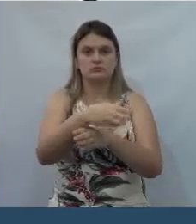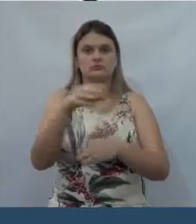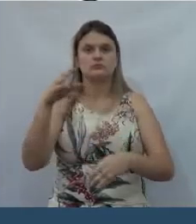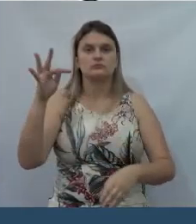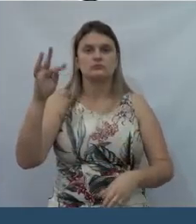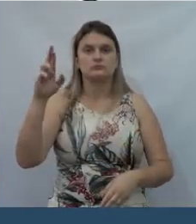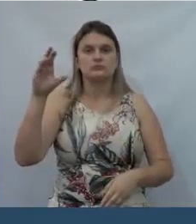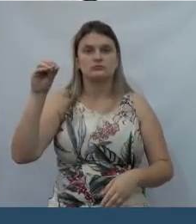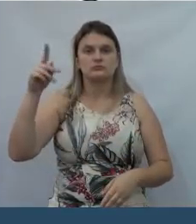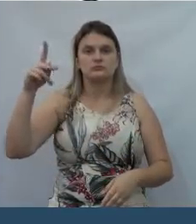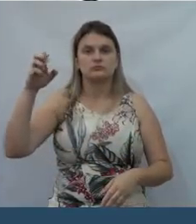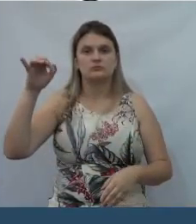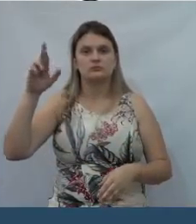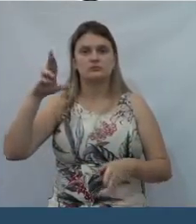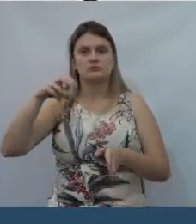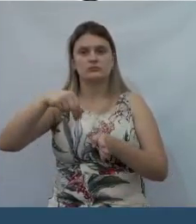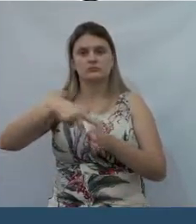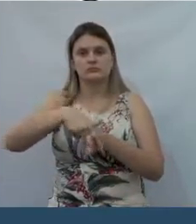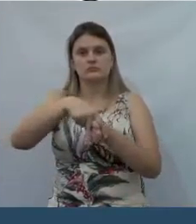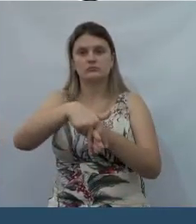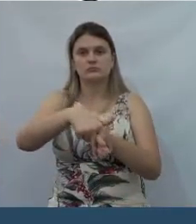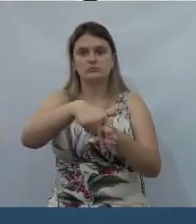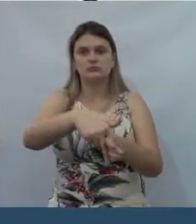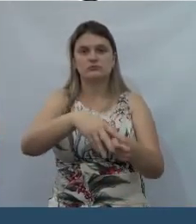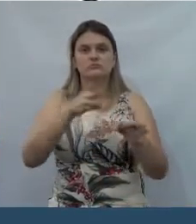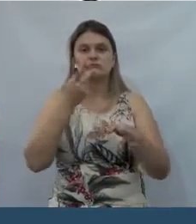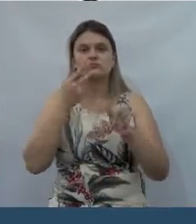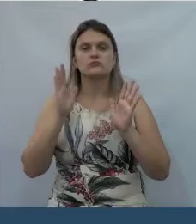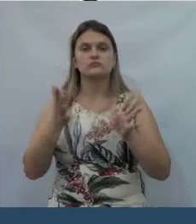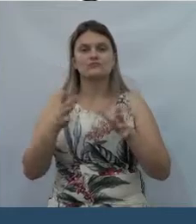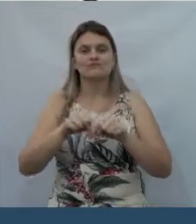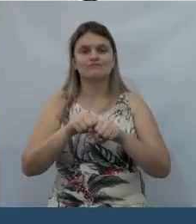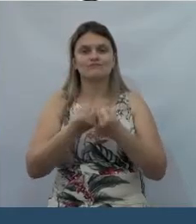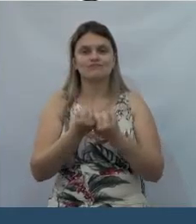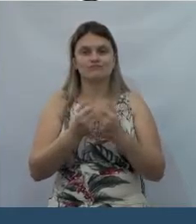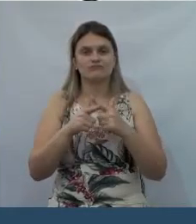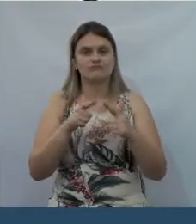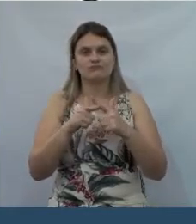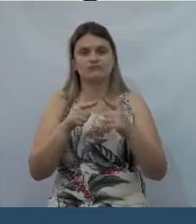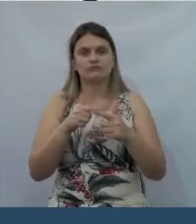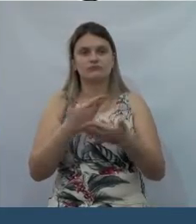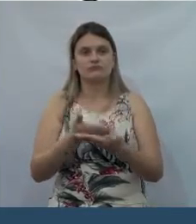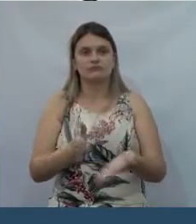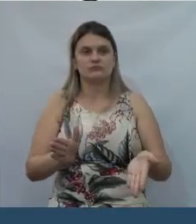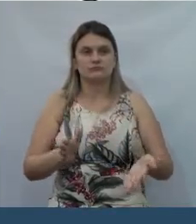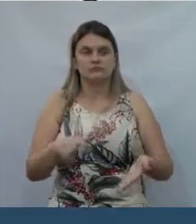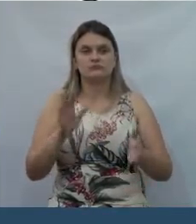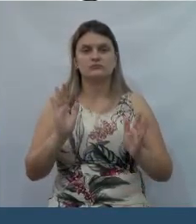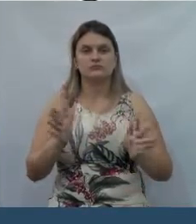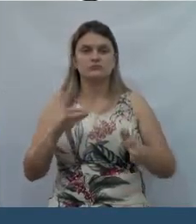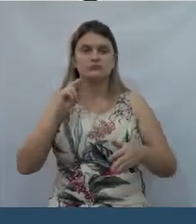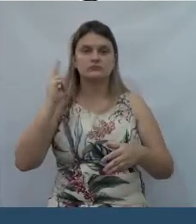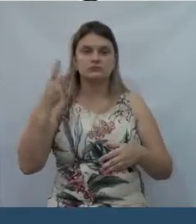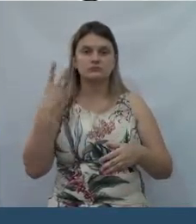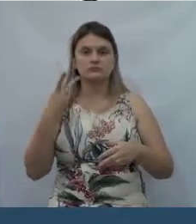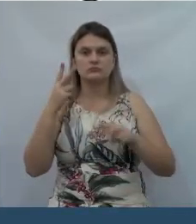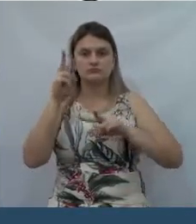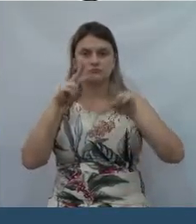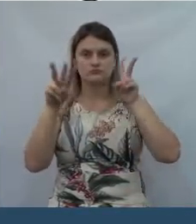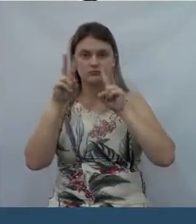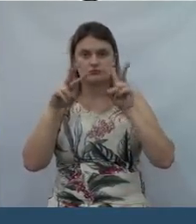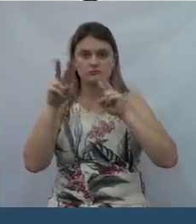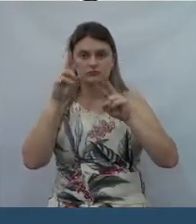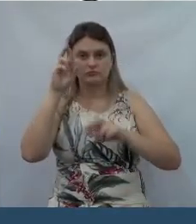toda a nossa história ali. E estava sendo, né, professora Gislaine, se perdendo tudo isso. Então, os vereadores acompanham porque é